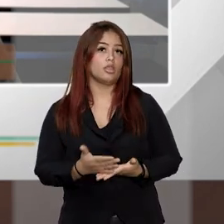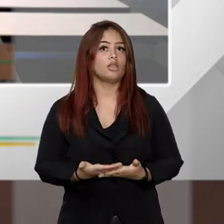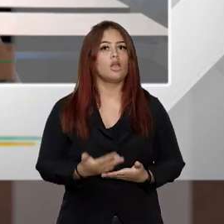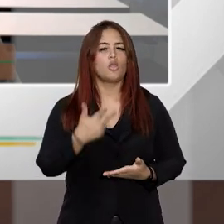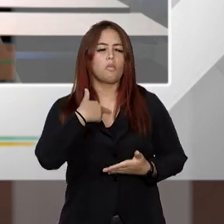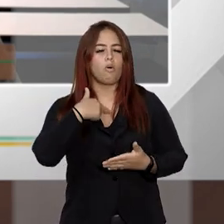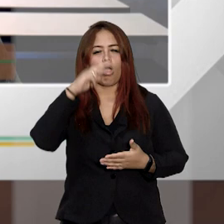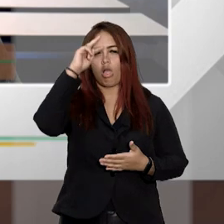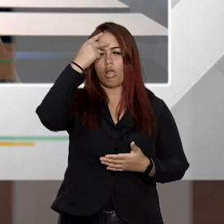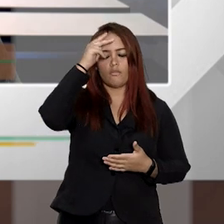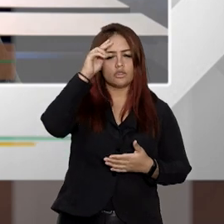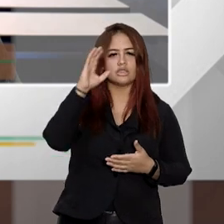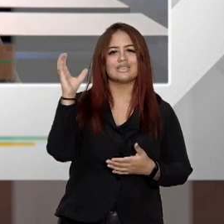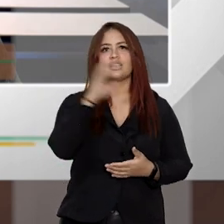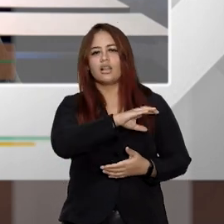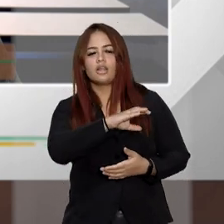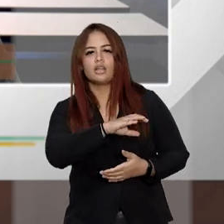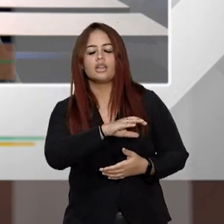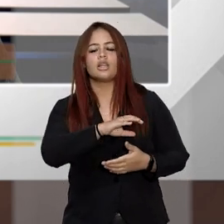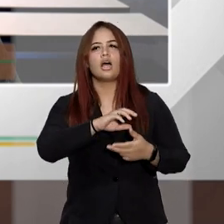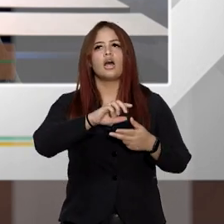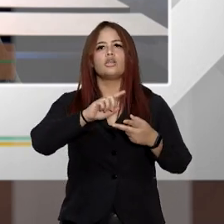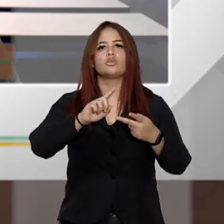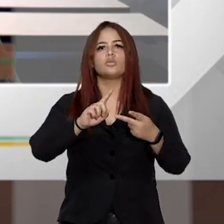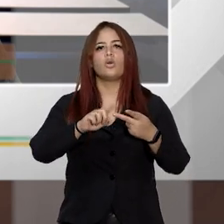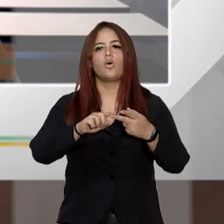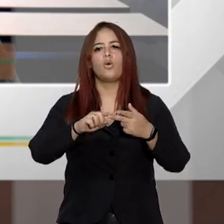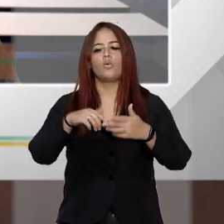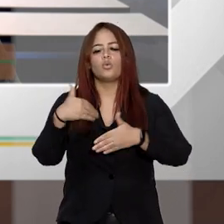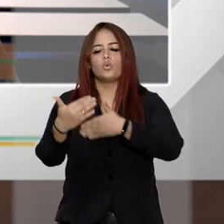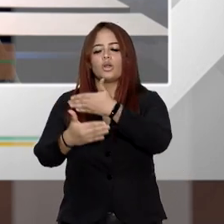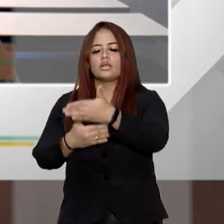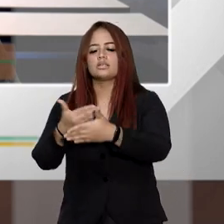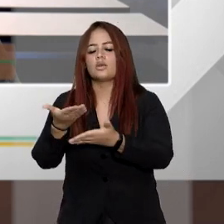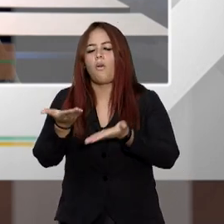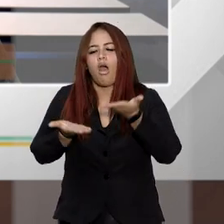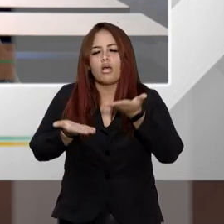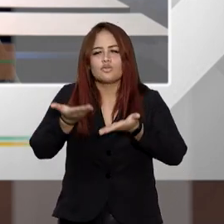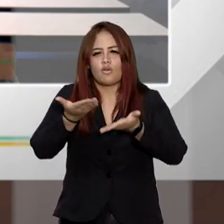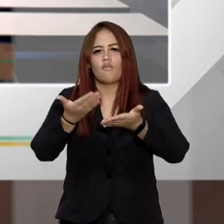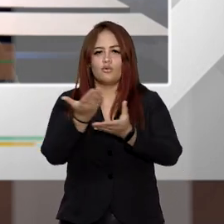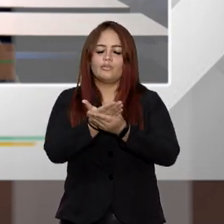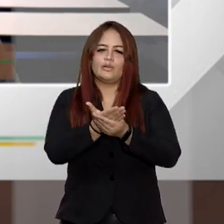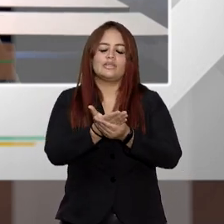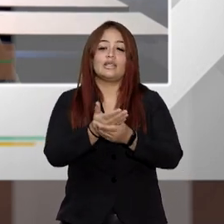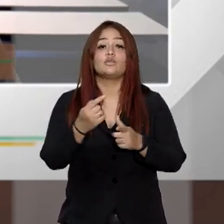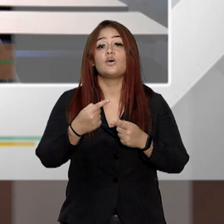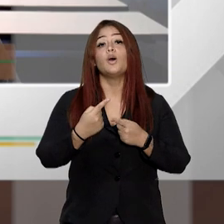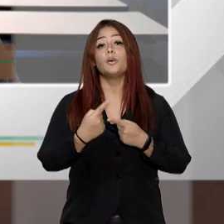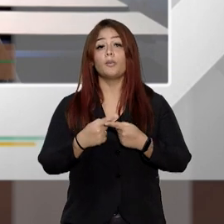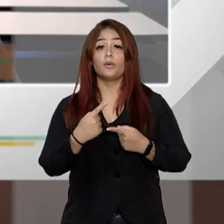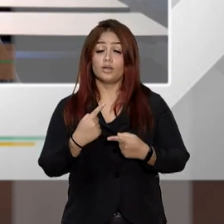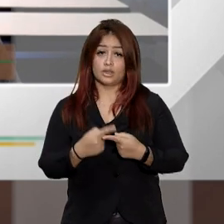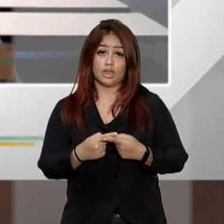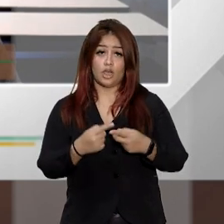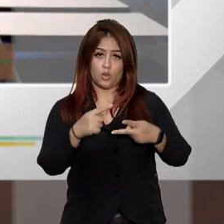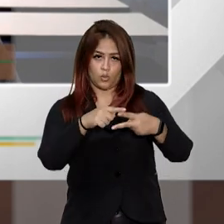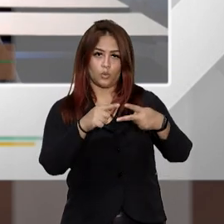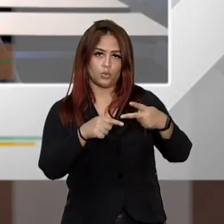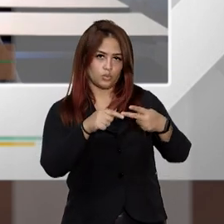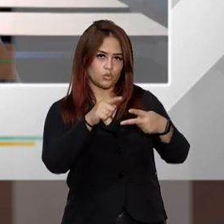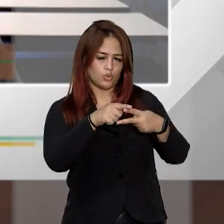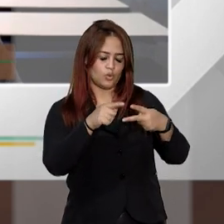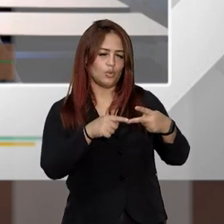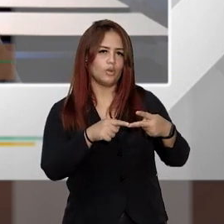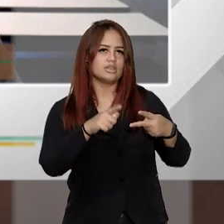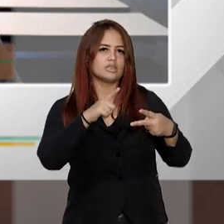se confundir a celeridade com o princípio da duração razoável do processo. Por quê? Porque, embora ambos